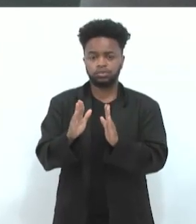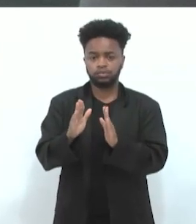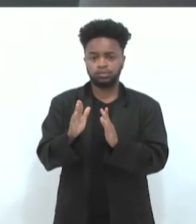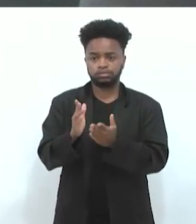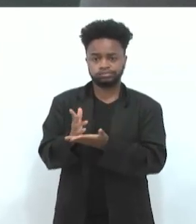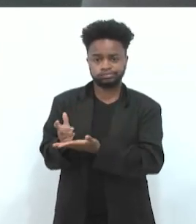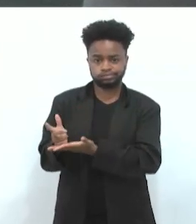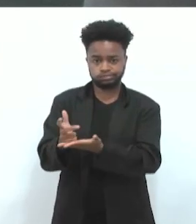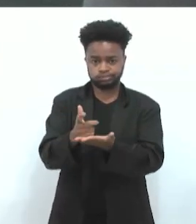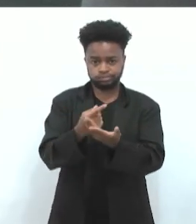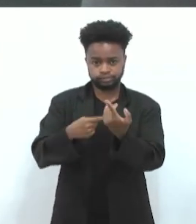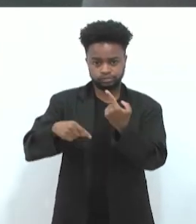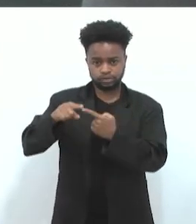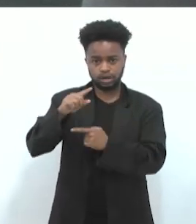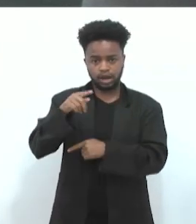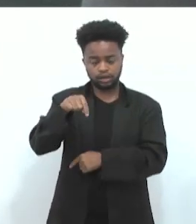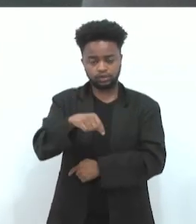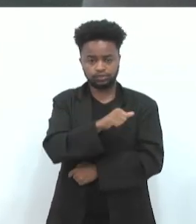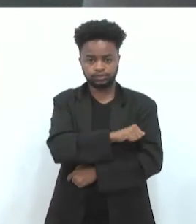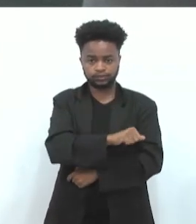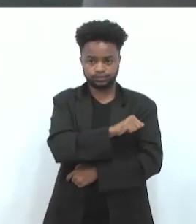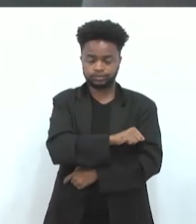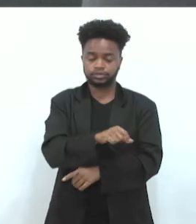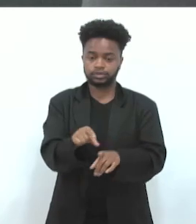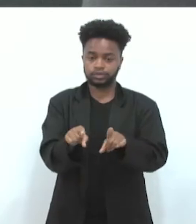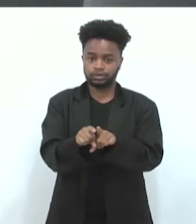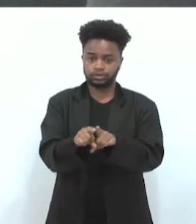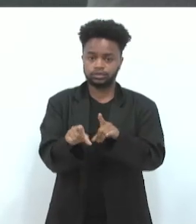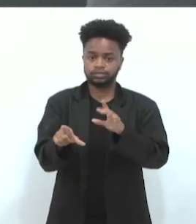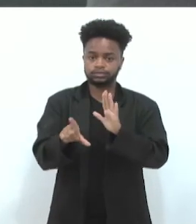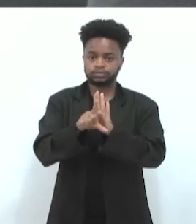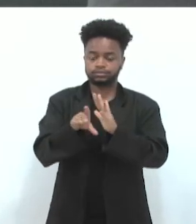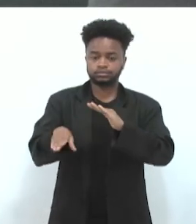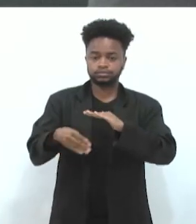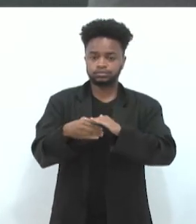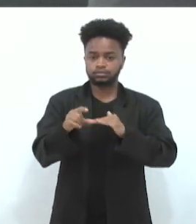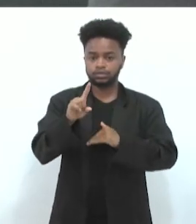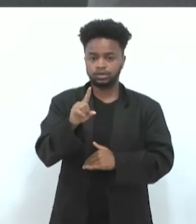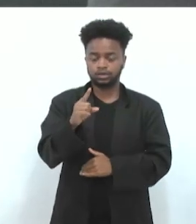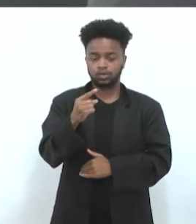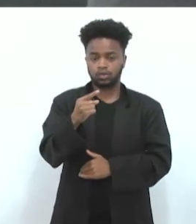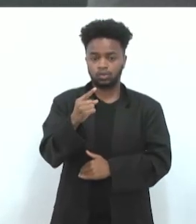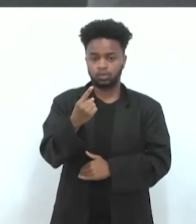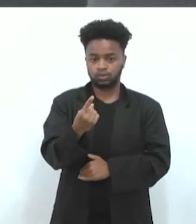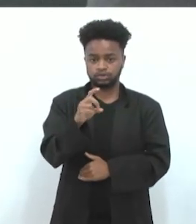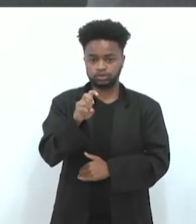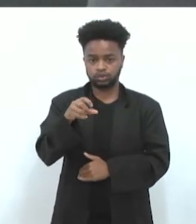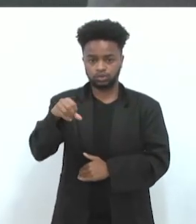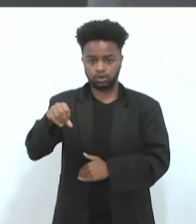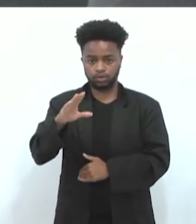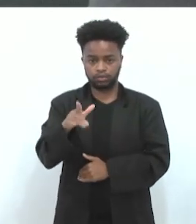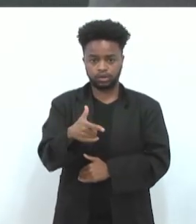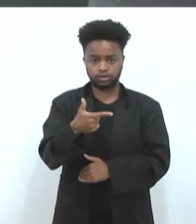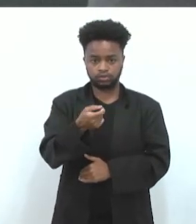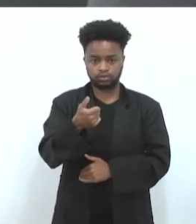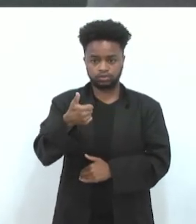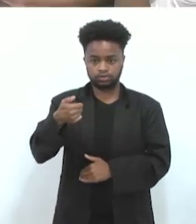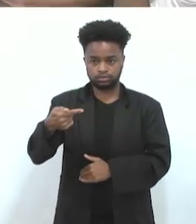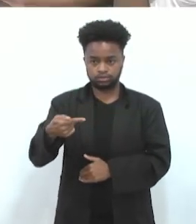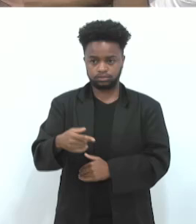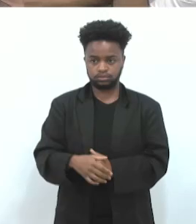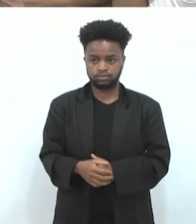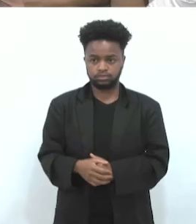está em curso o Estado do Rio de Janeiro, também a Lei Complementar 159 de 2017. Então, para que não